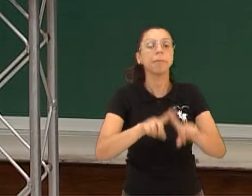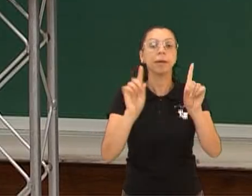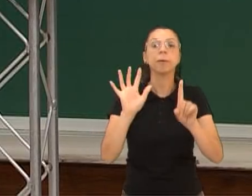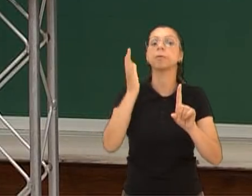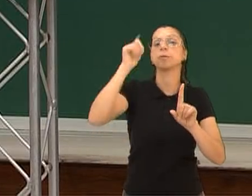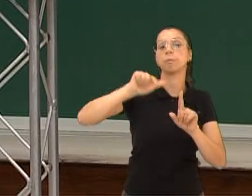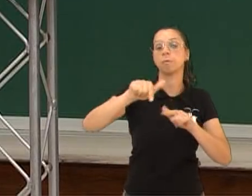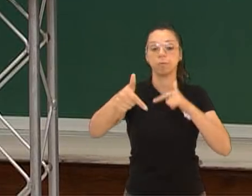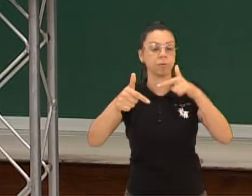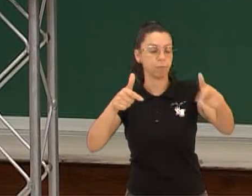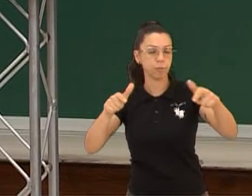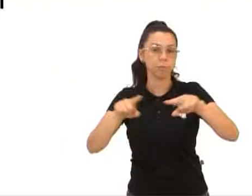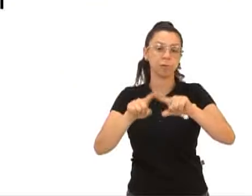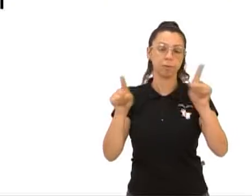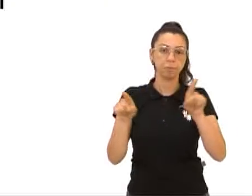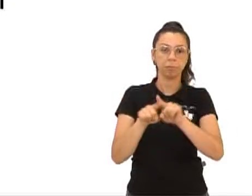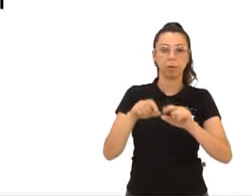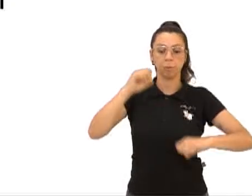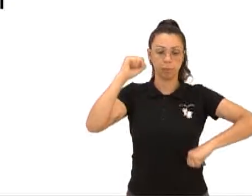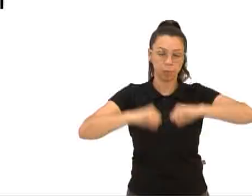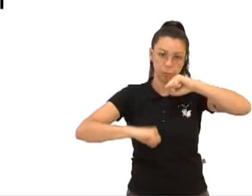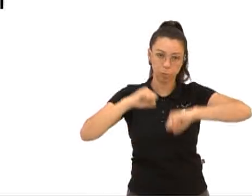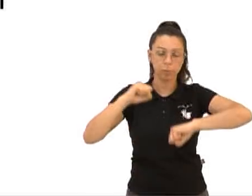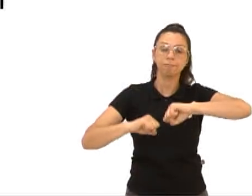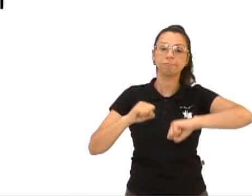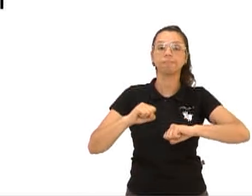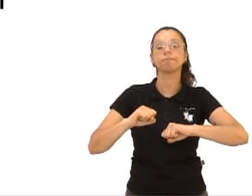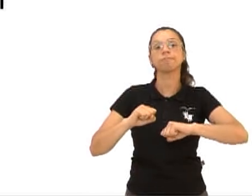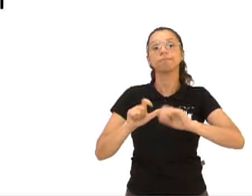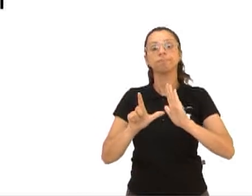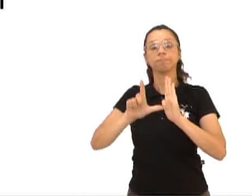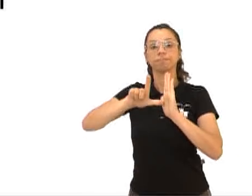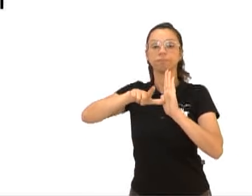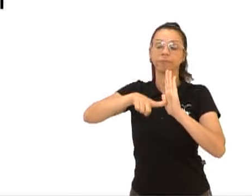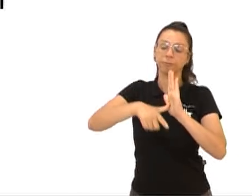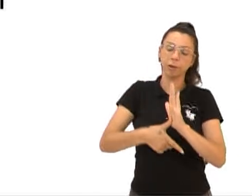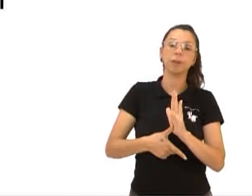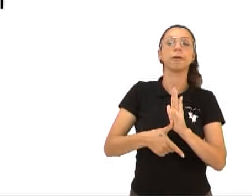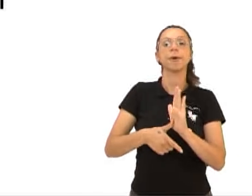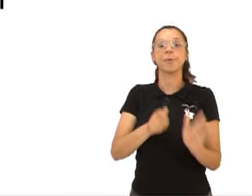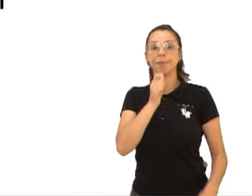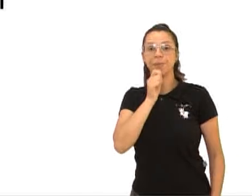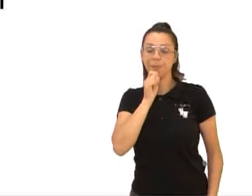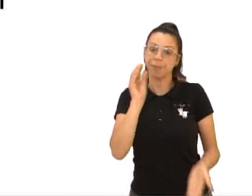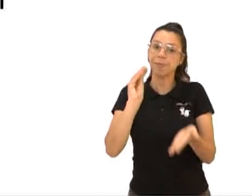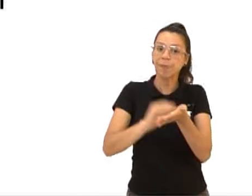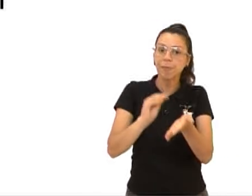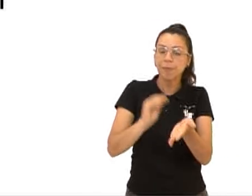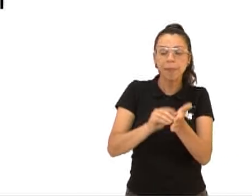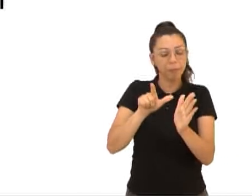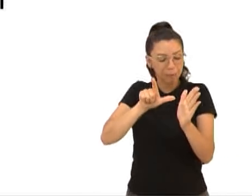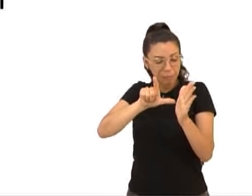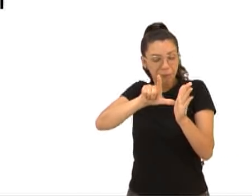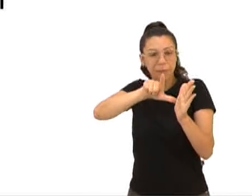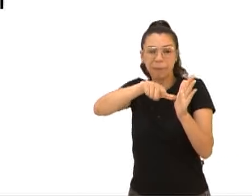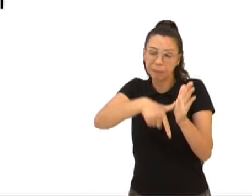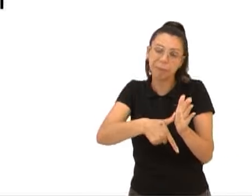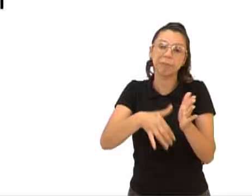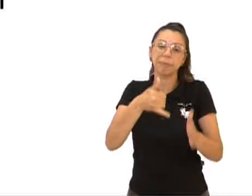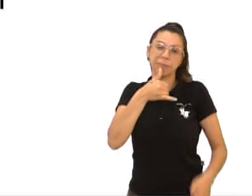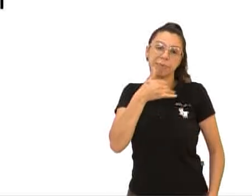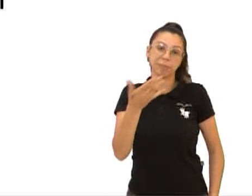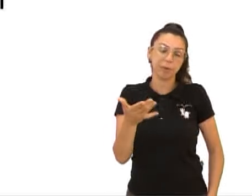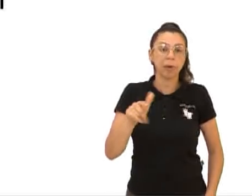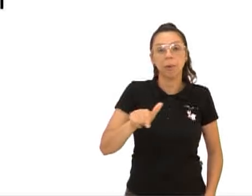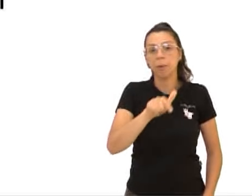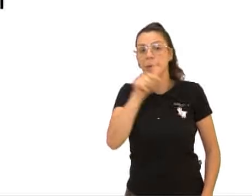aconteceu, que levou eles a uma industrialização tardia e incompleta ainda hoje, né? Eles estão mais atrasados, infelizmente, do que